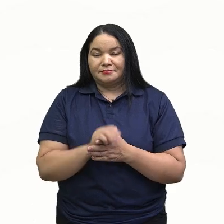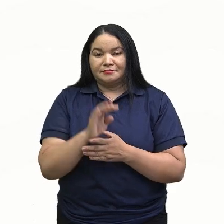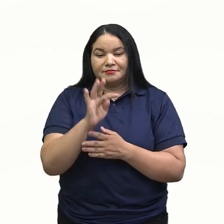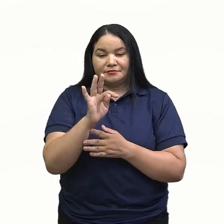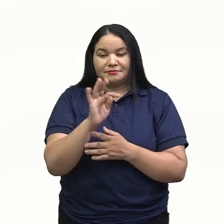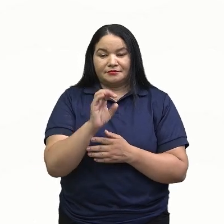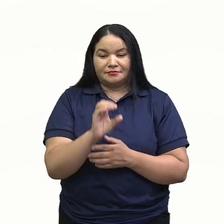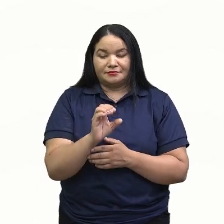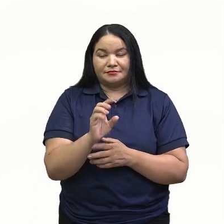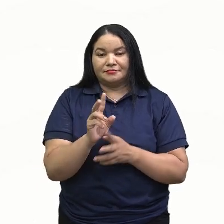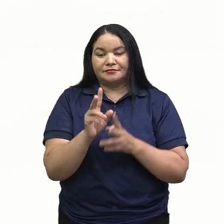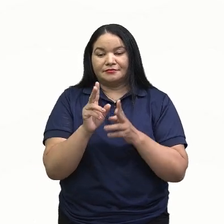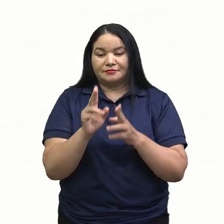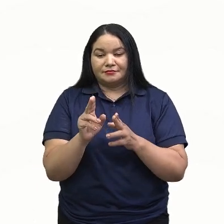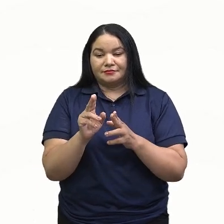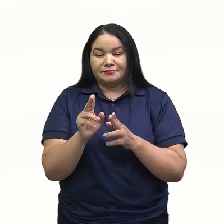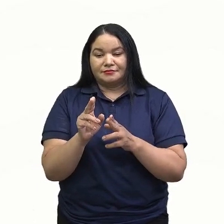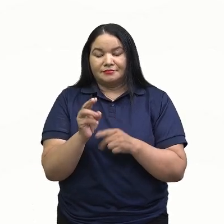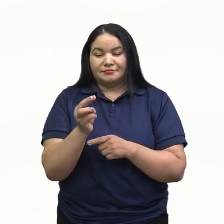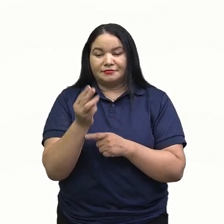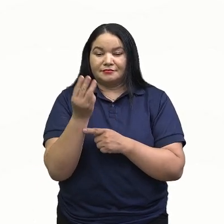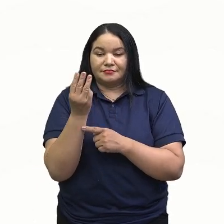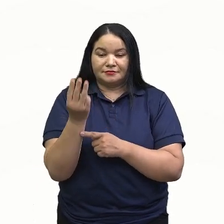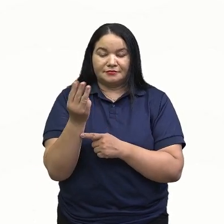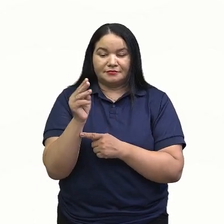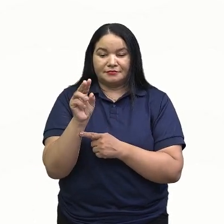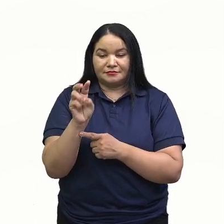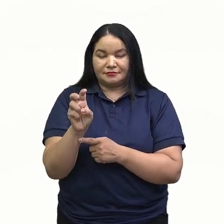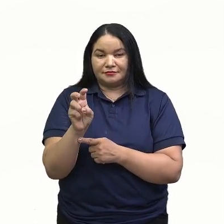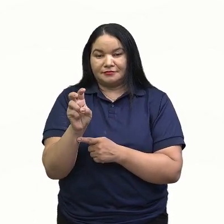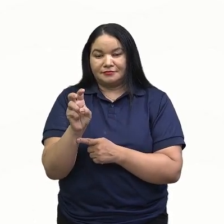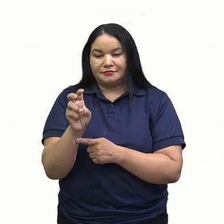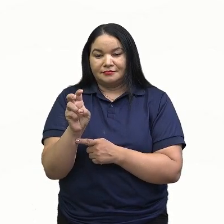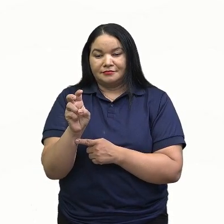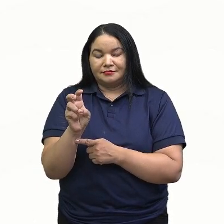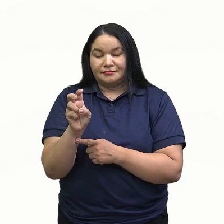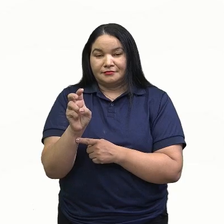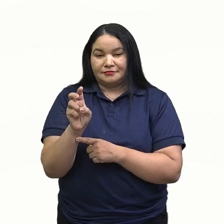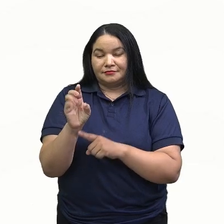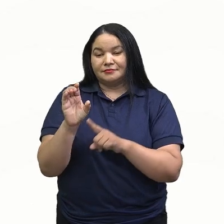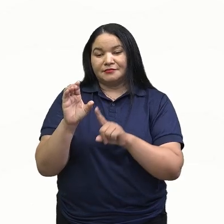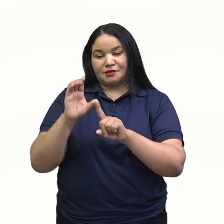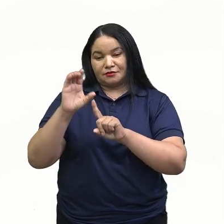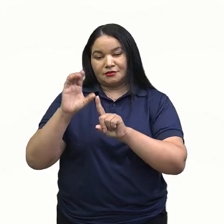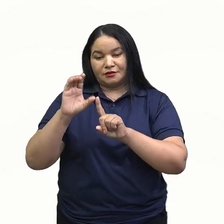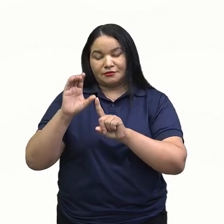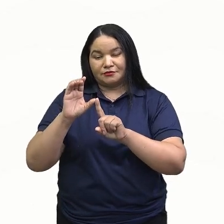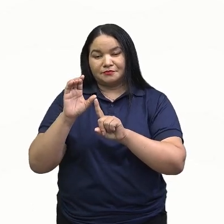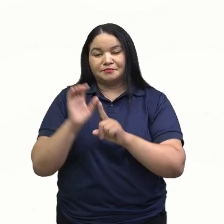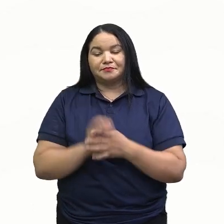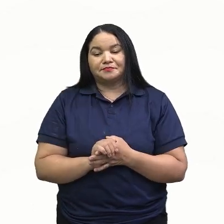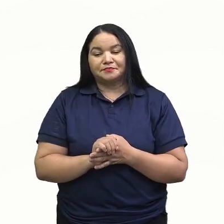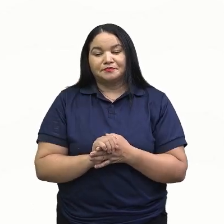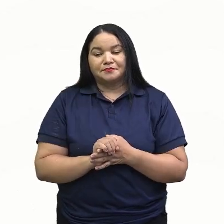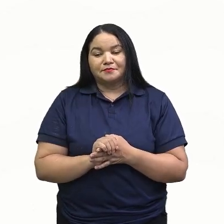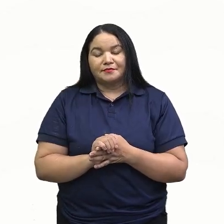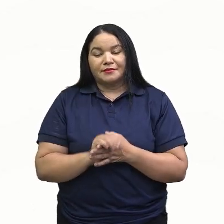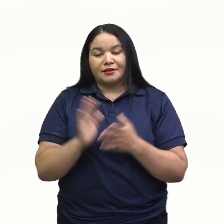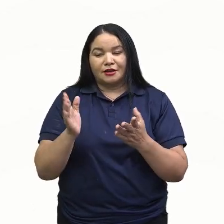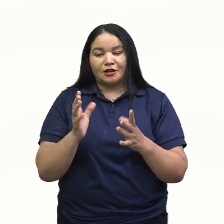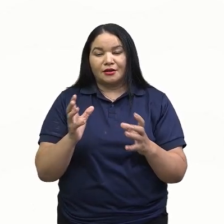TC vale 35 graus Celsius.